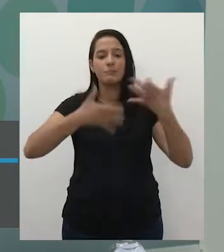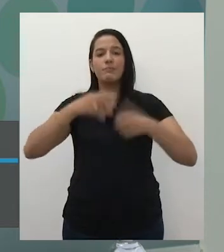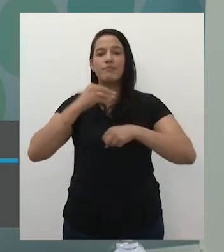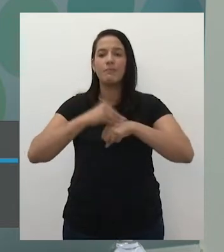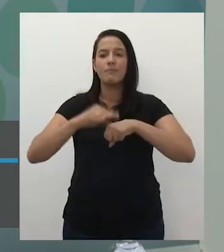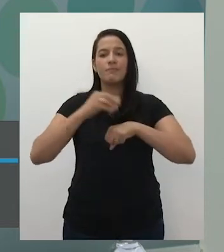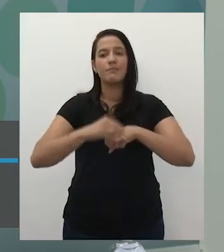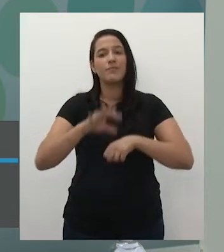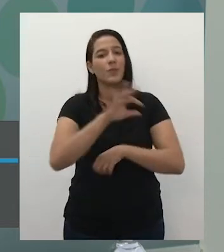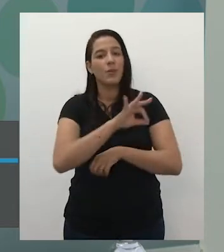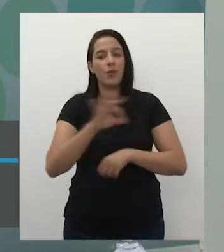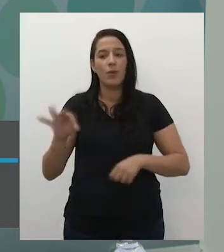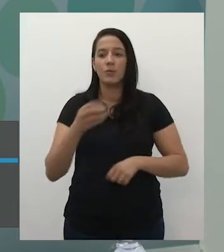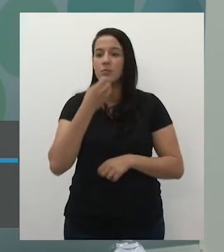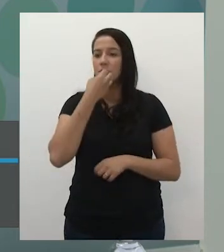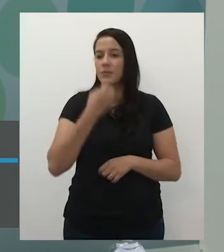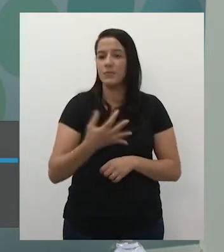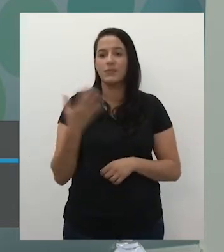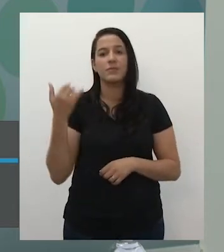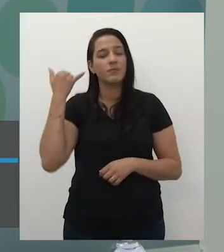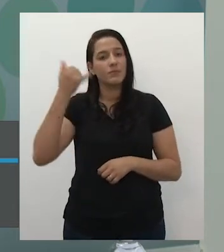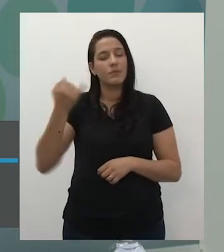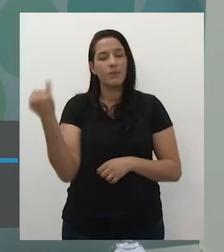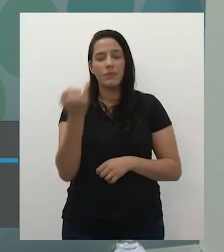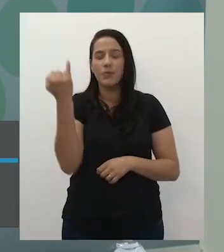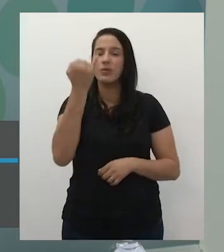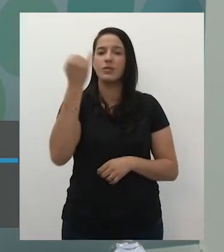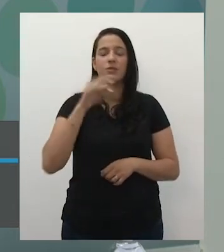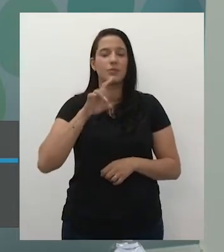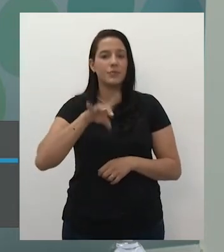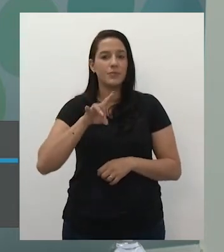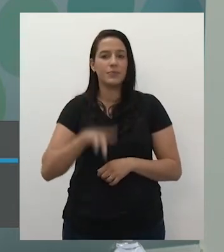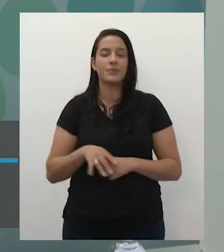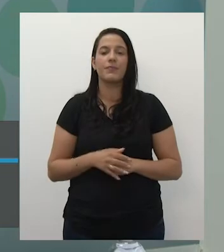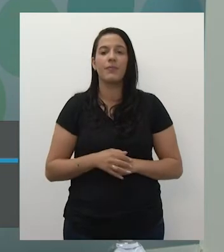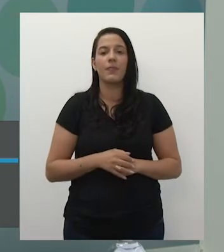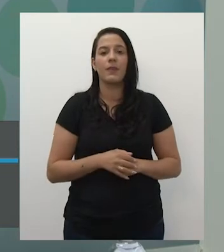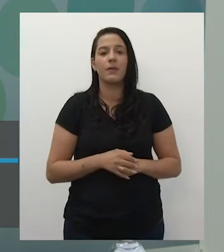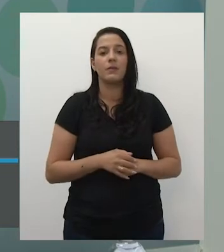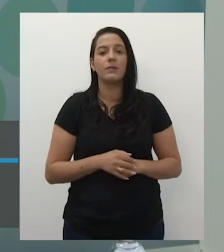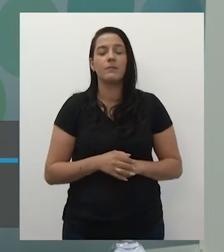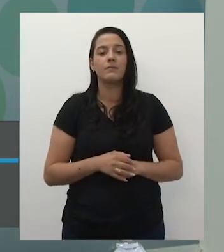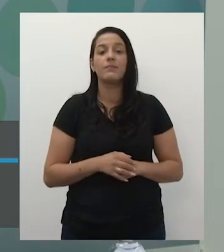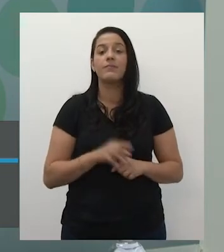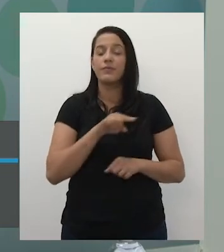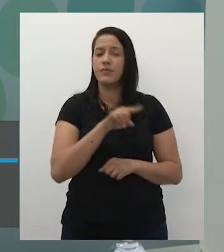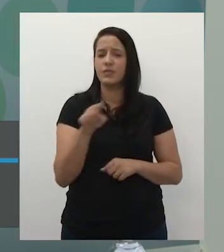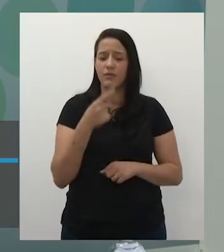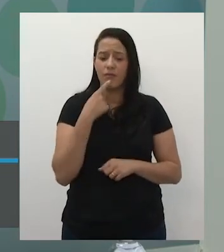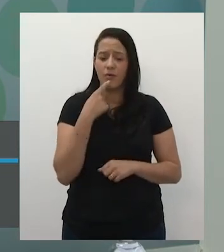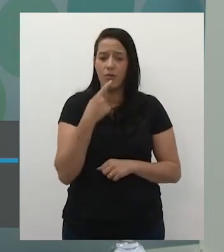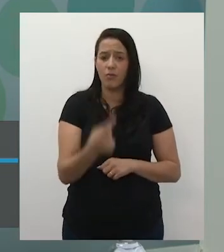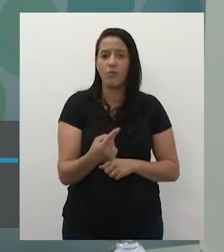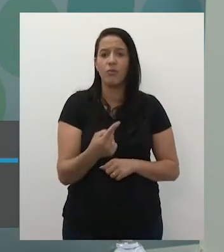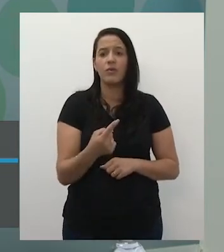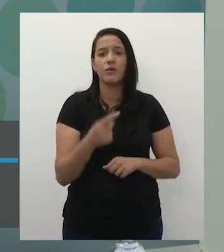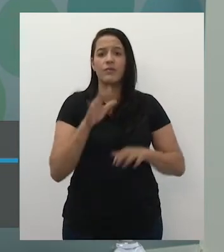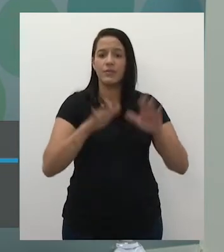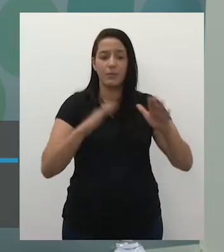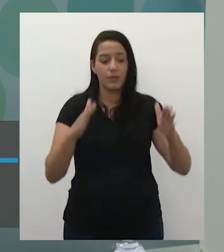que possamos obter sucessos esperados. E se no meio do processo algo der errado,